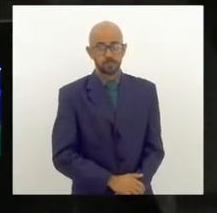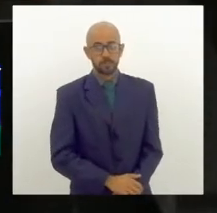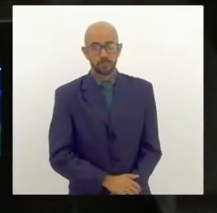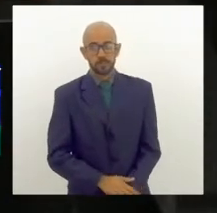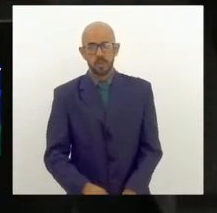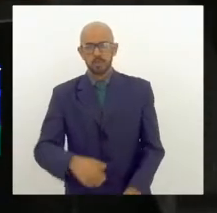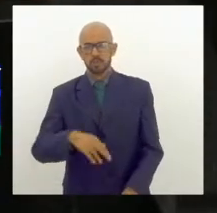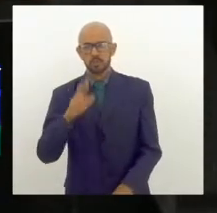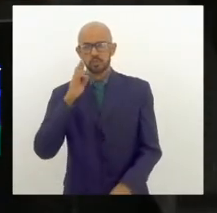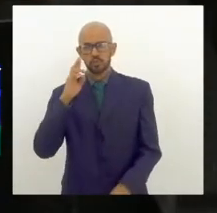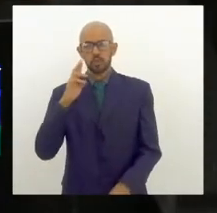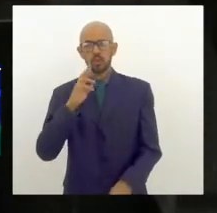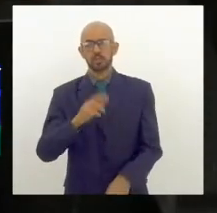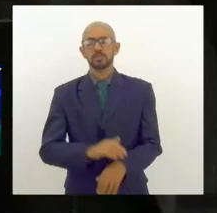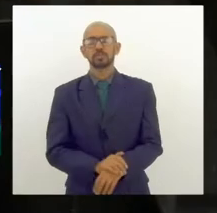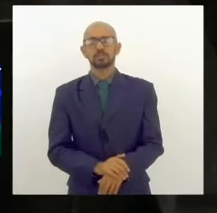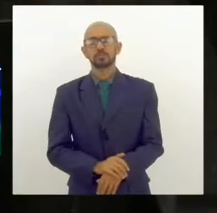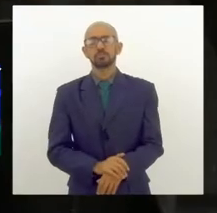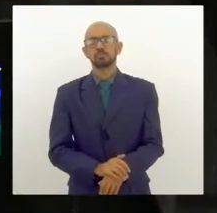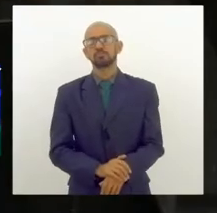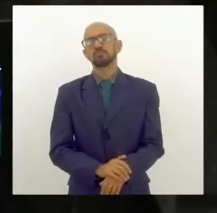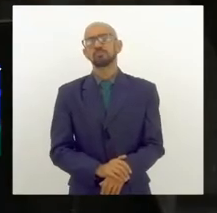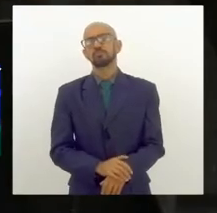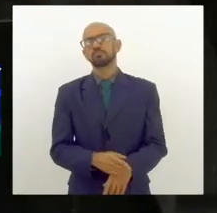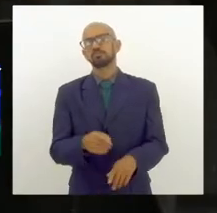senhoras e senhores